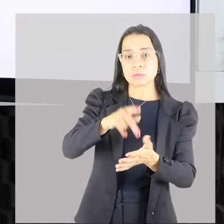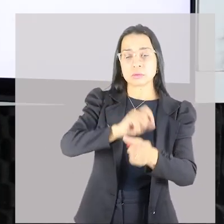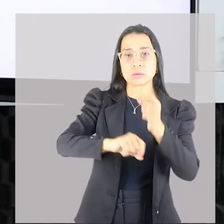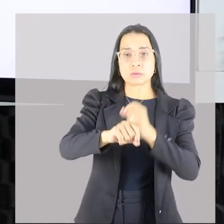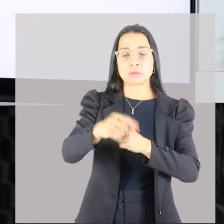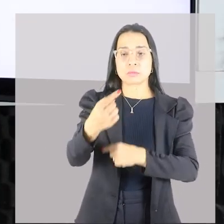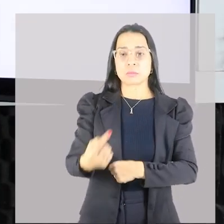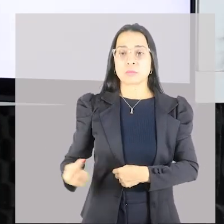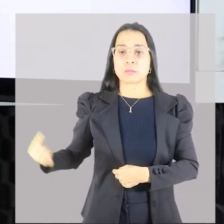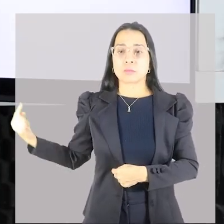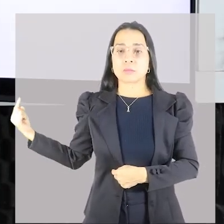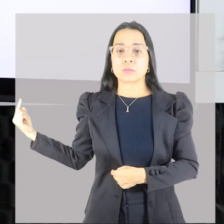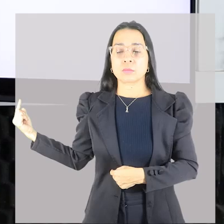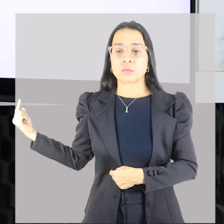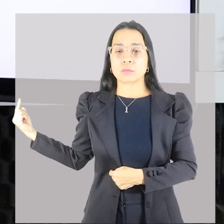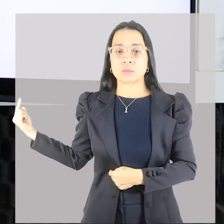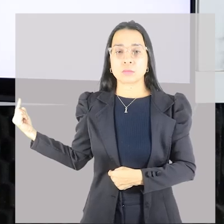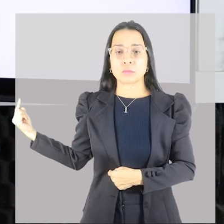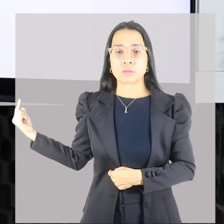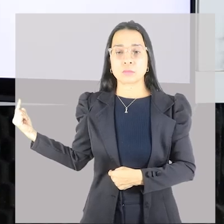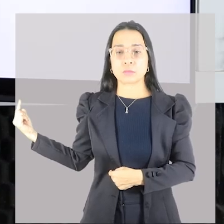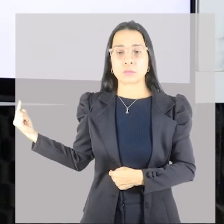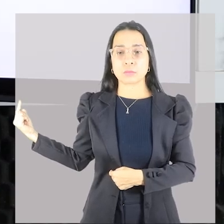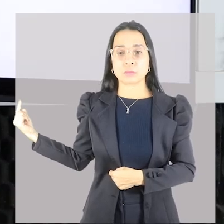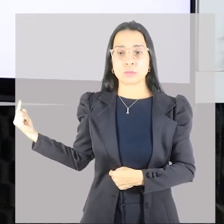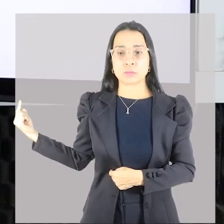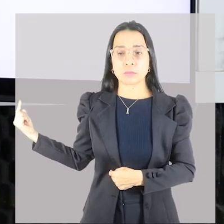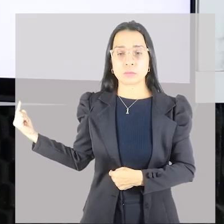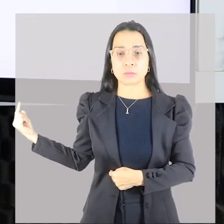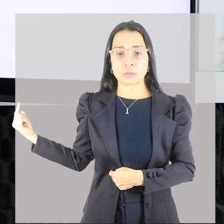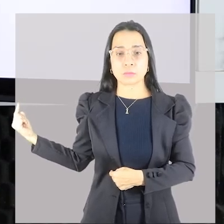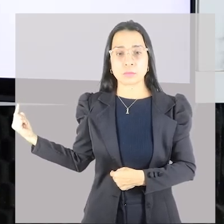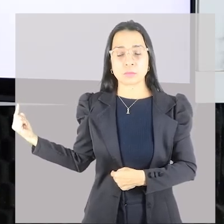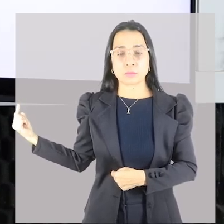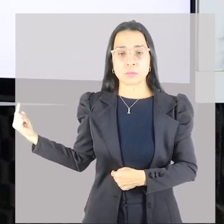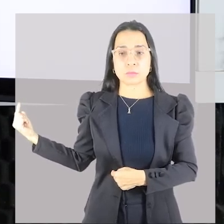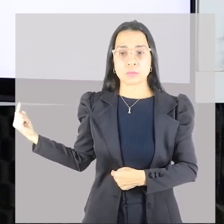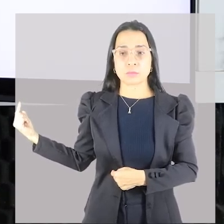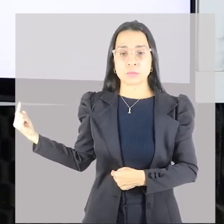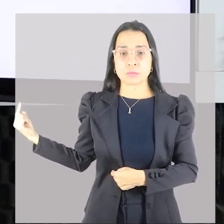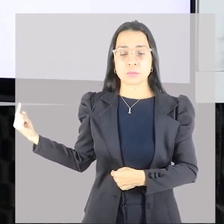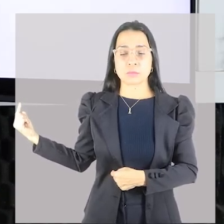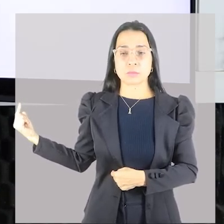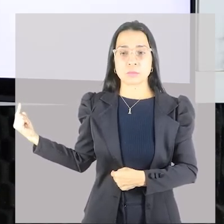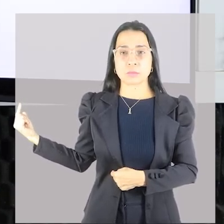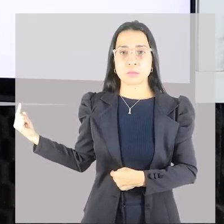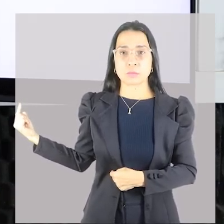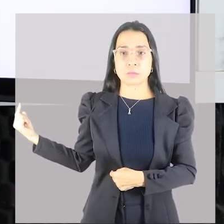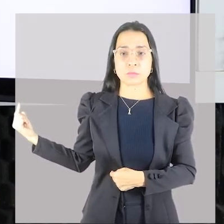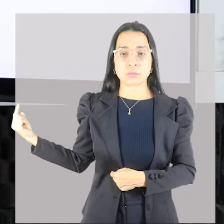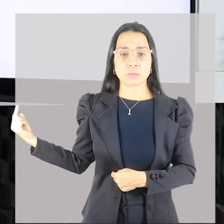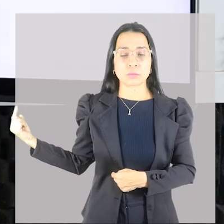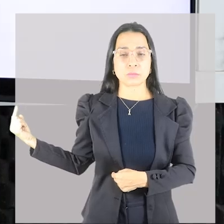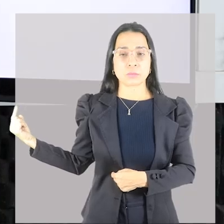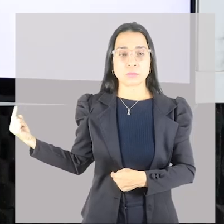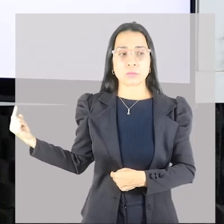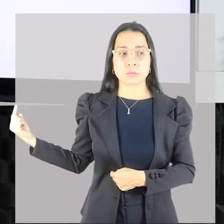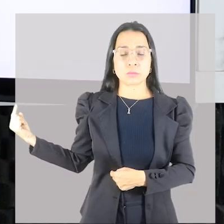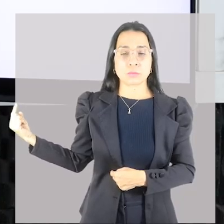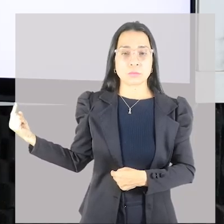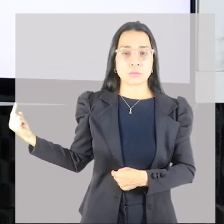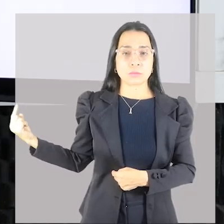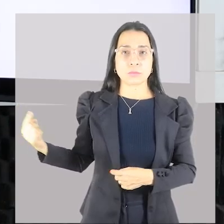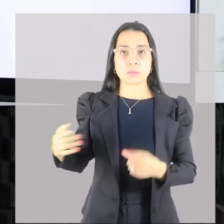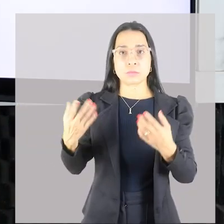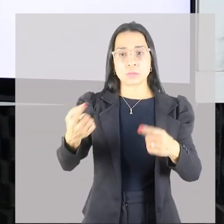de educação e o direito aos cuidados de saúde, direcionadas às necessidades específicas deste povo.